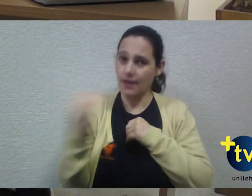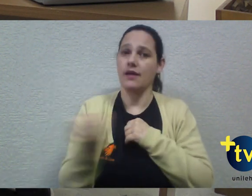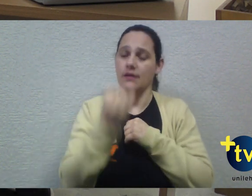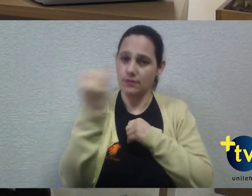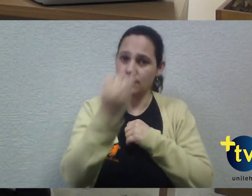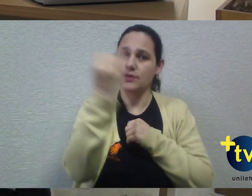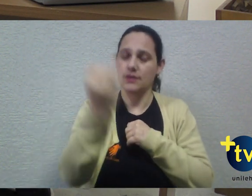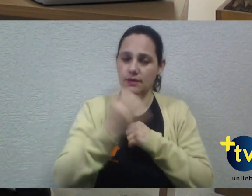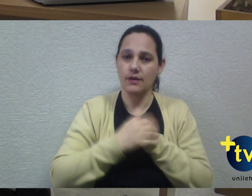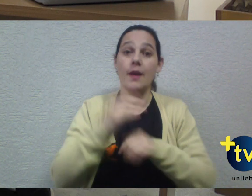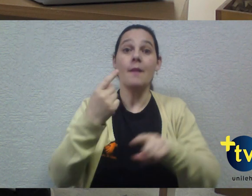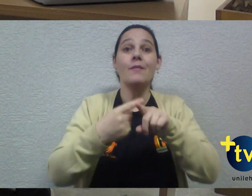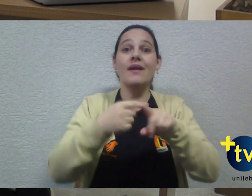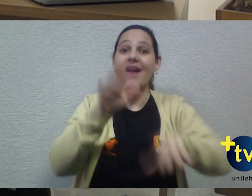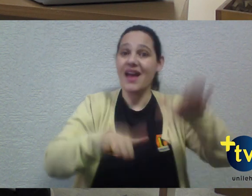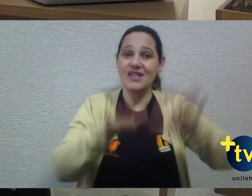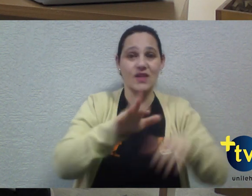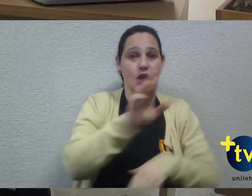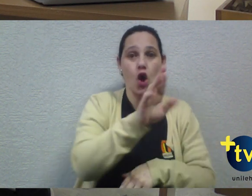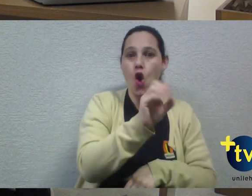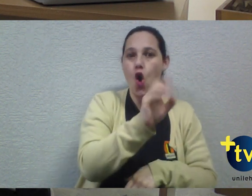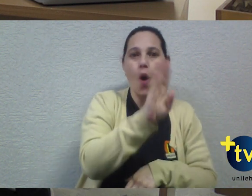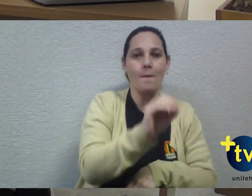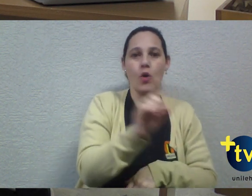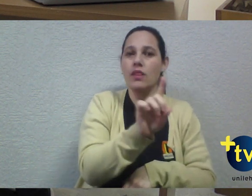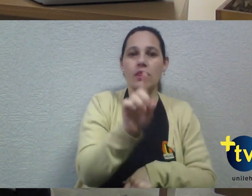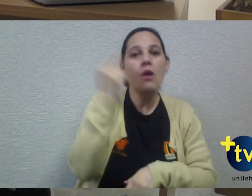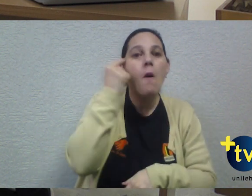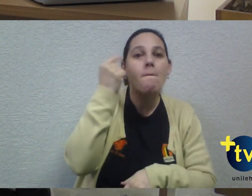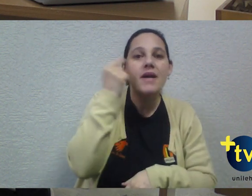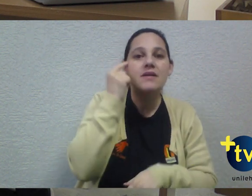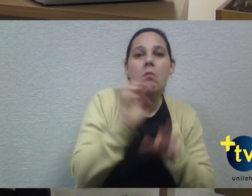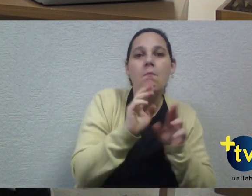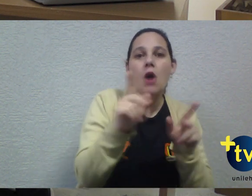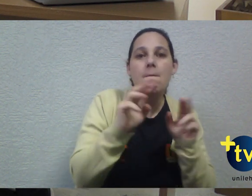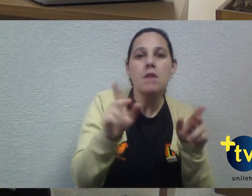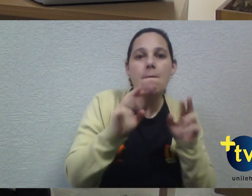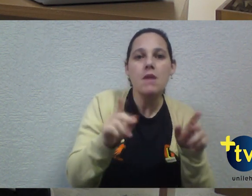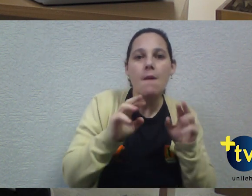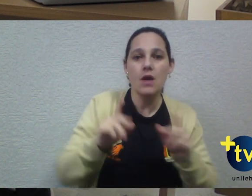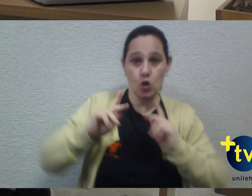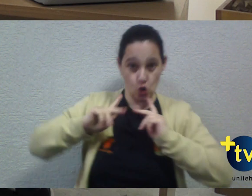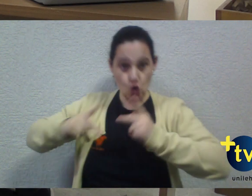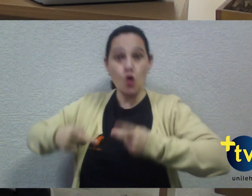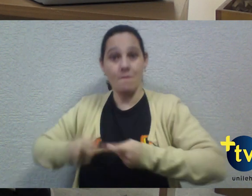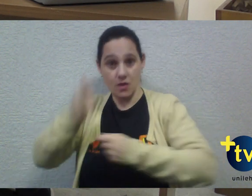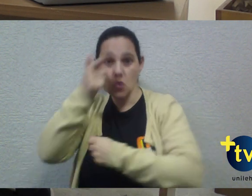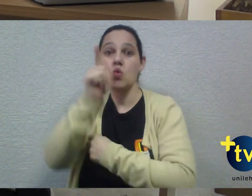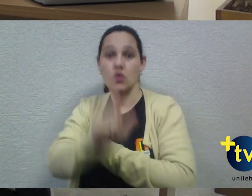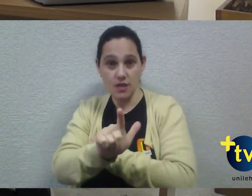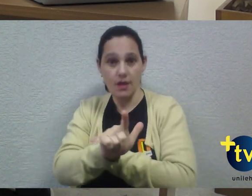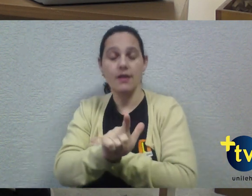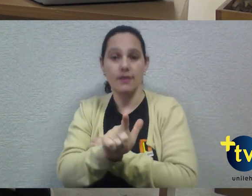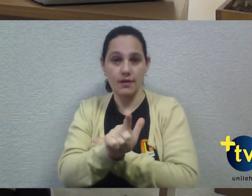vezes ele acaba não pensando nesse tipo de responsabilidade porque ele foi programado justamente para desempenhar funções que o